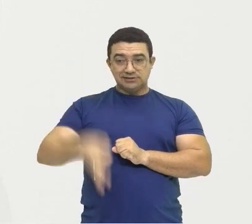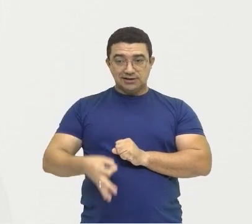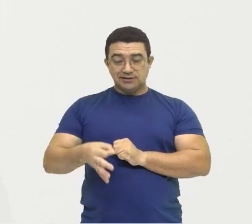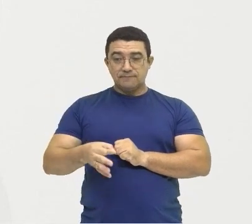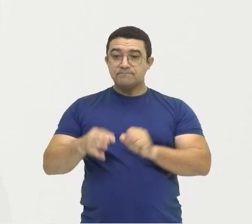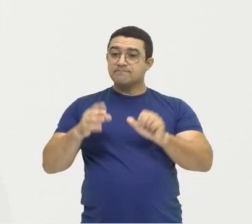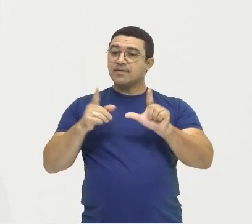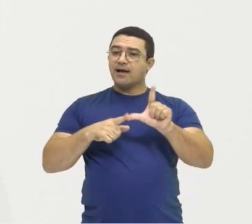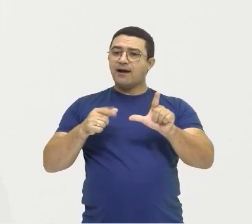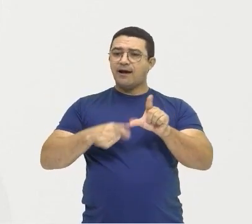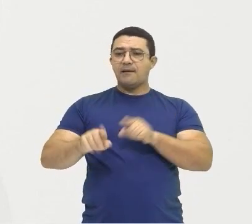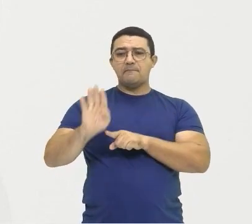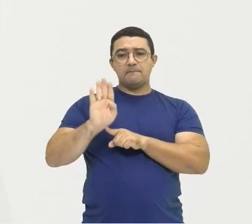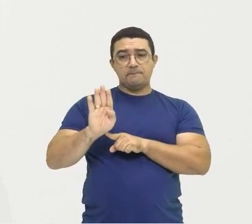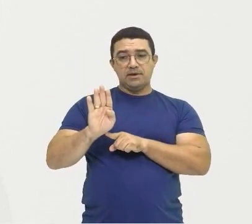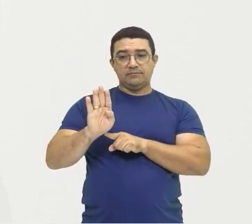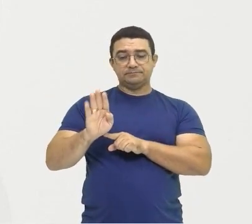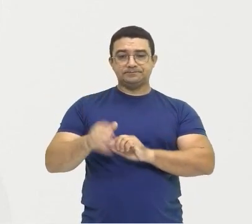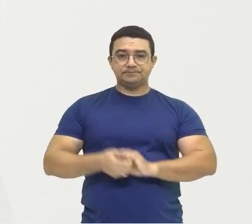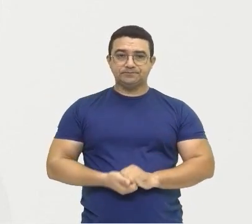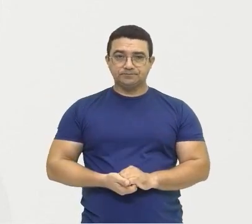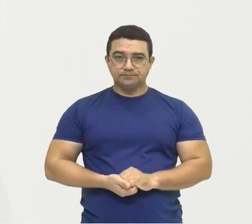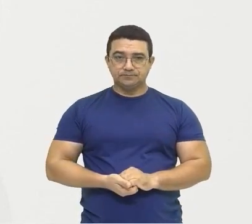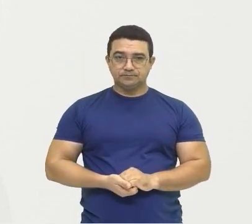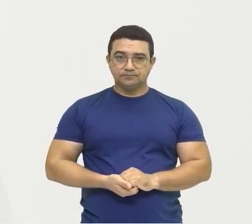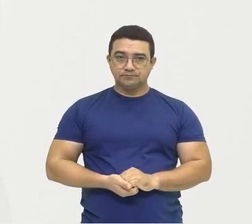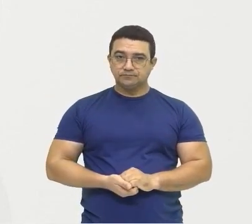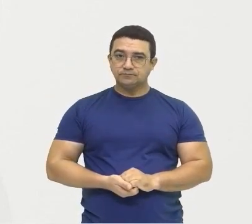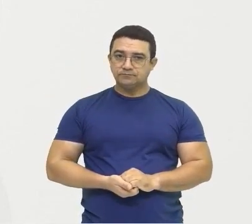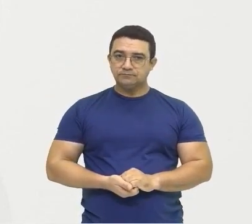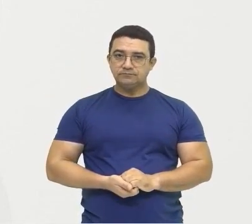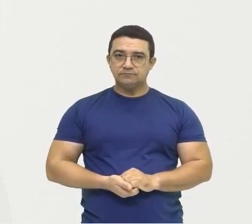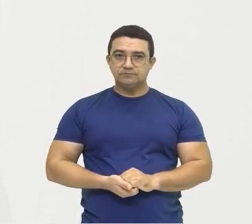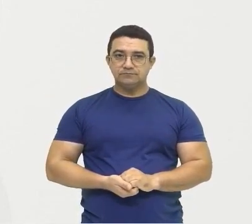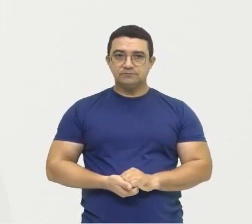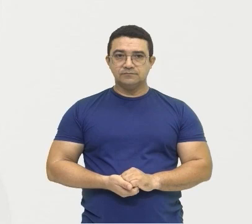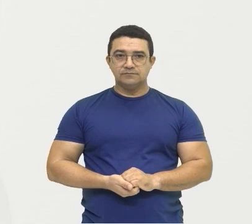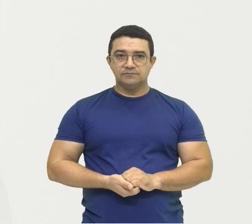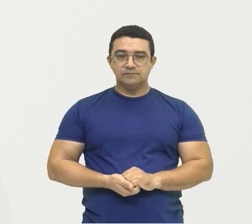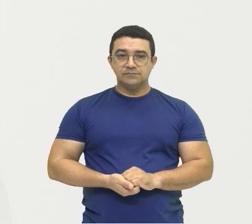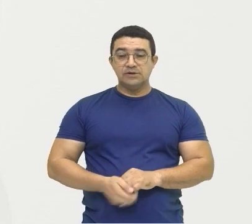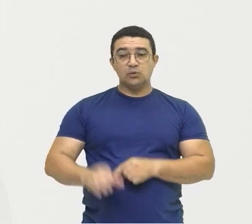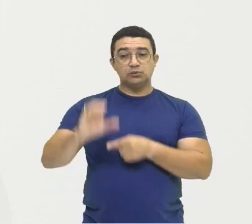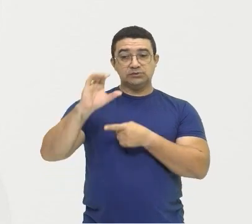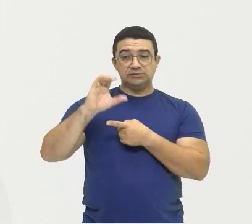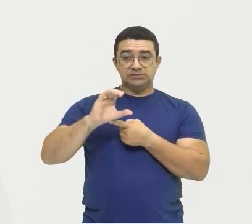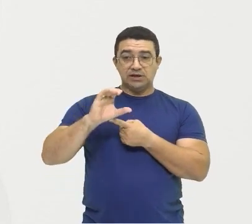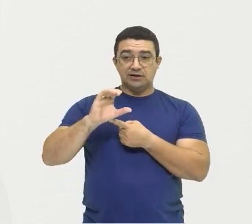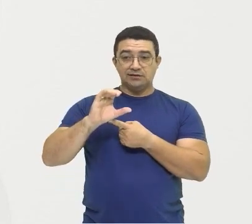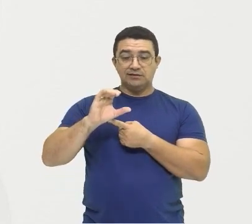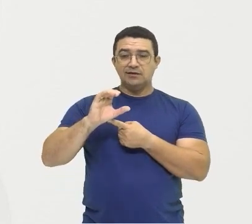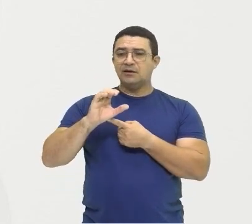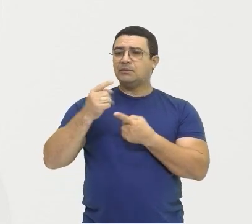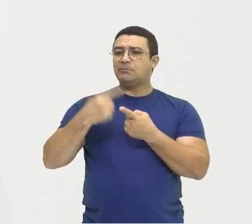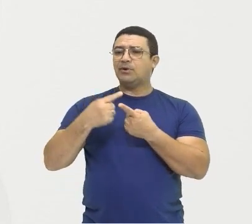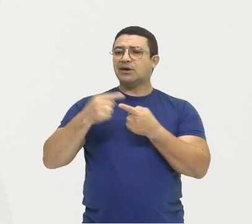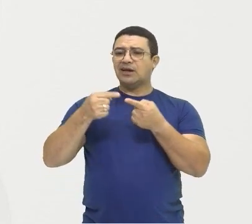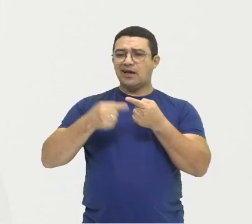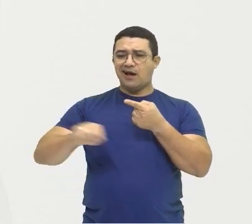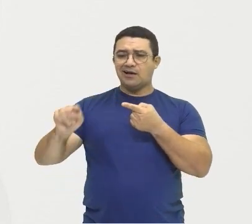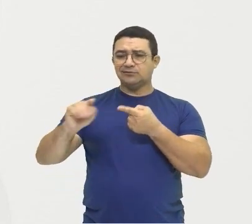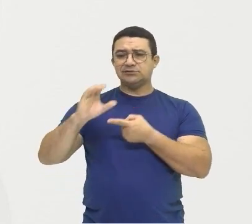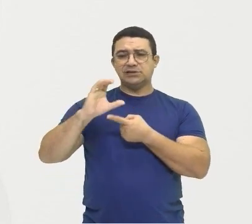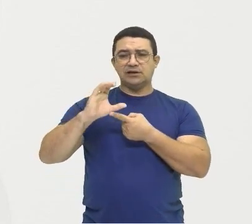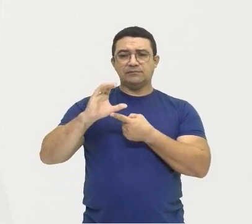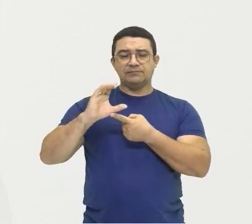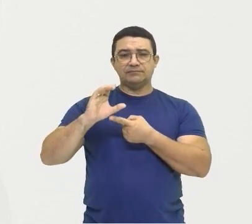B, mas vamos aqui analisar as outras alternativas para explicar o porquê que elas estão equivocadas,